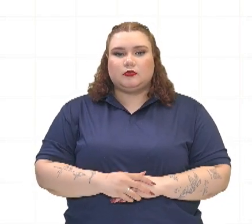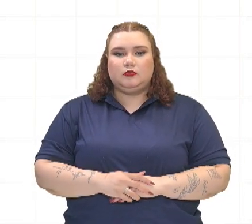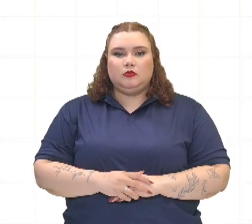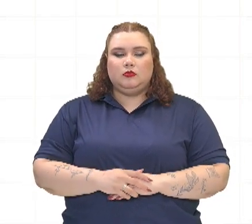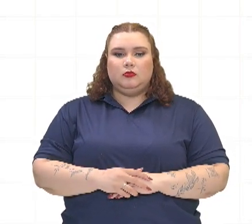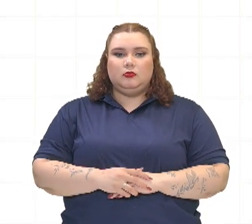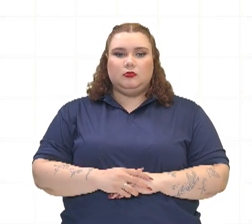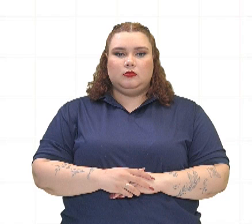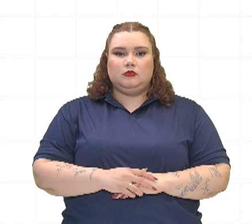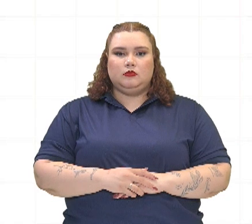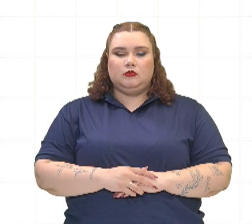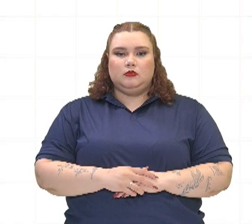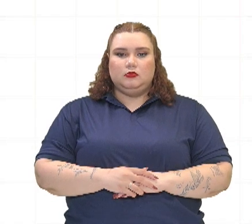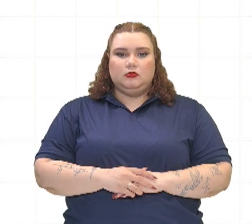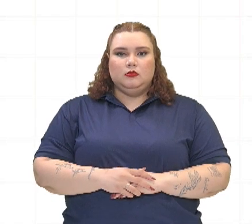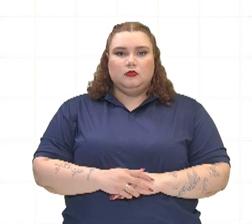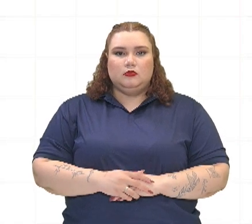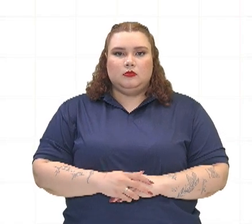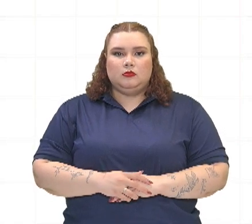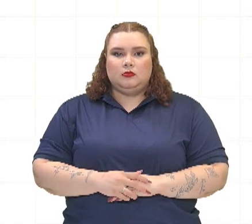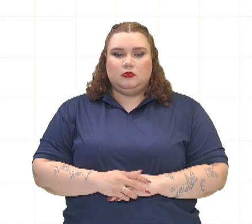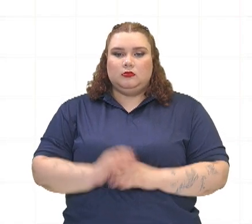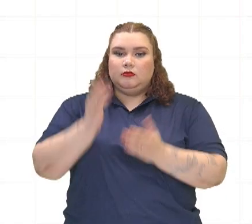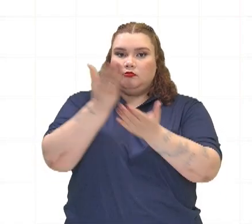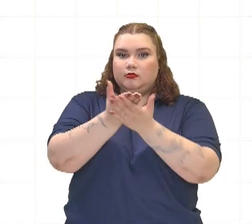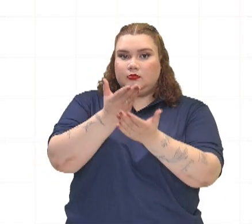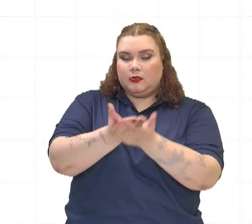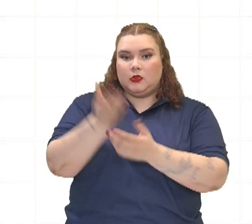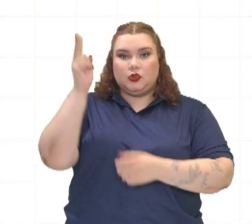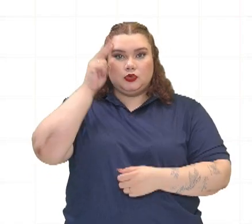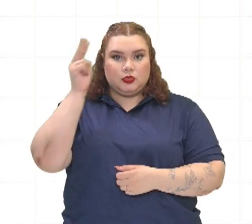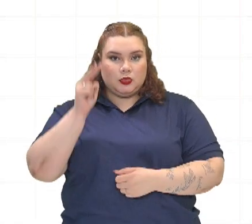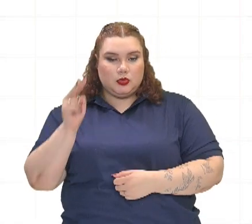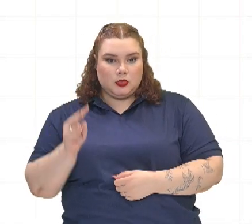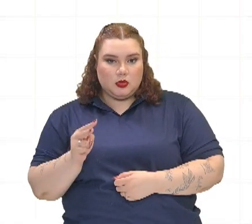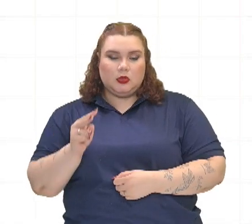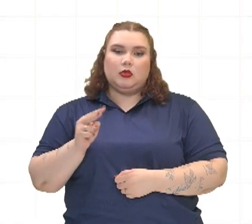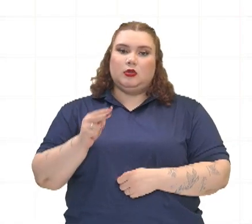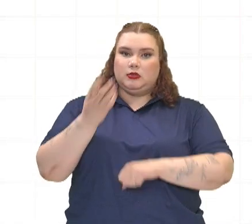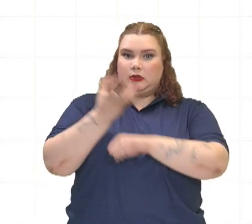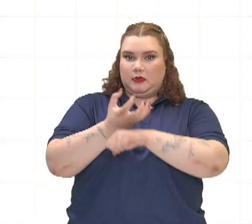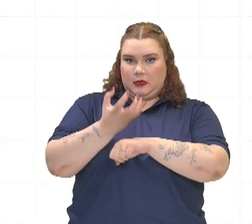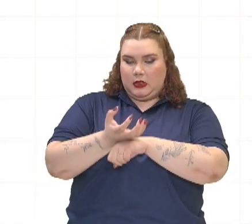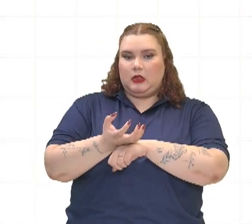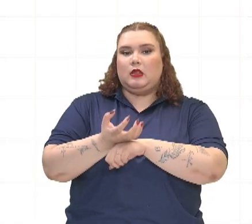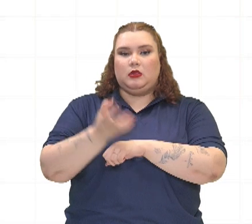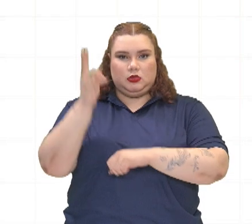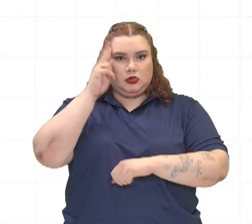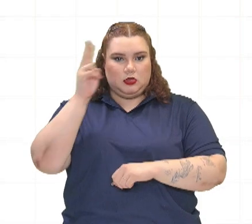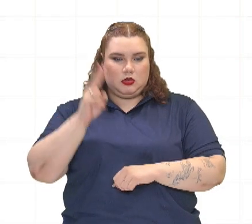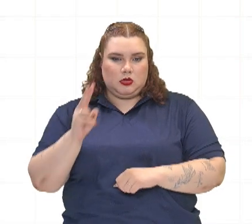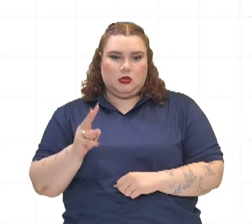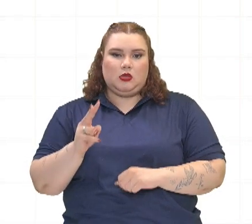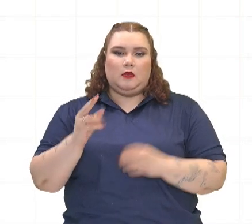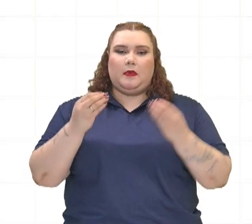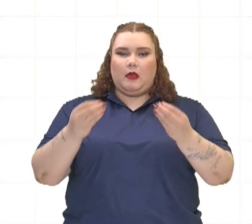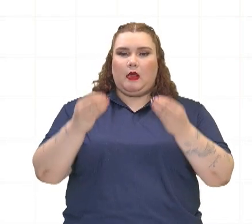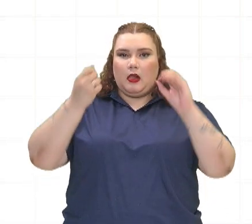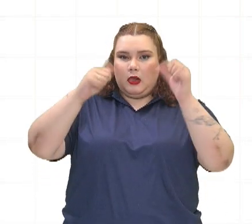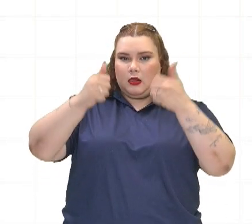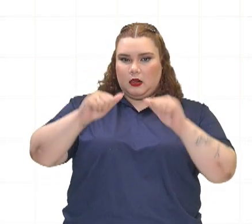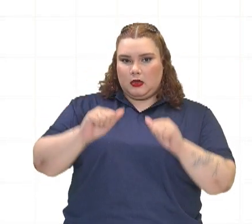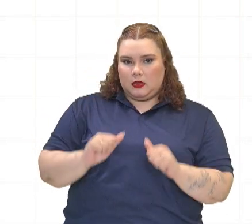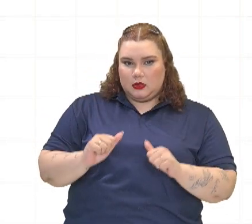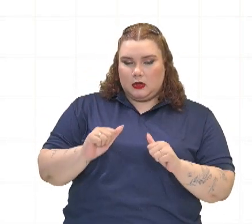O componente, né, o estudo da história, o componente da história, para analisar